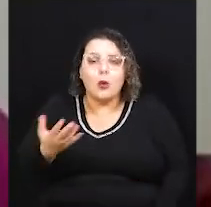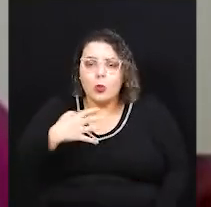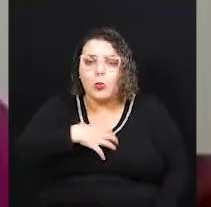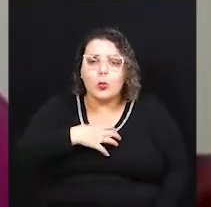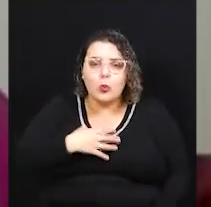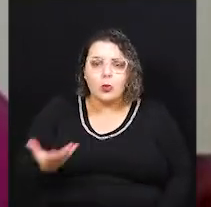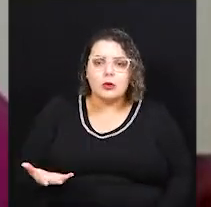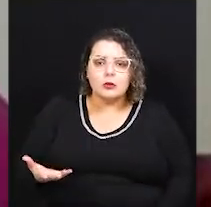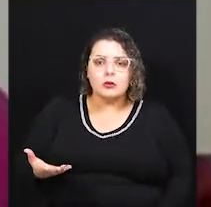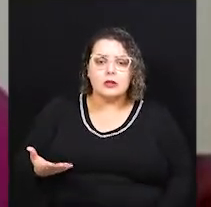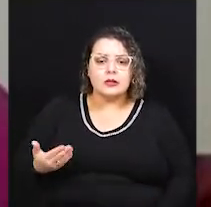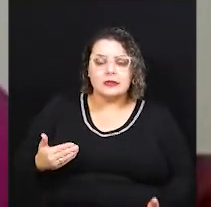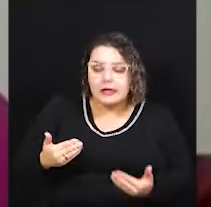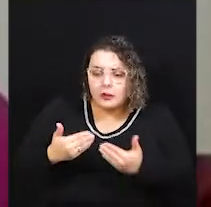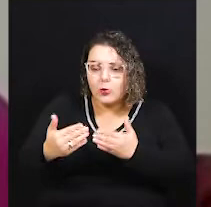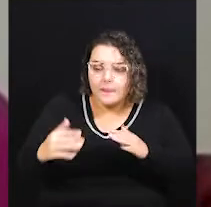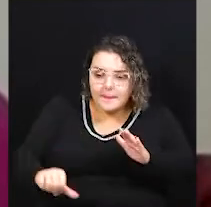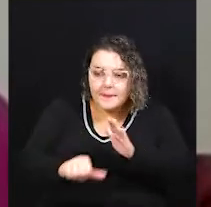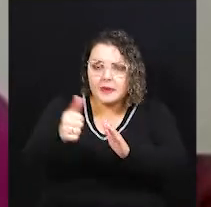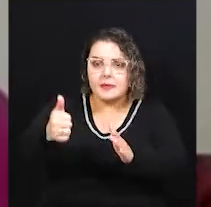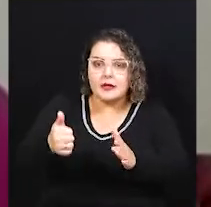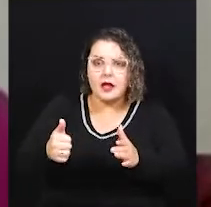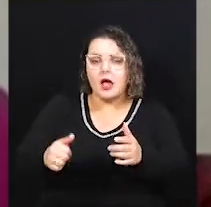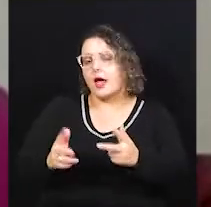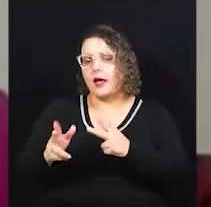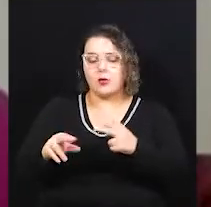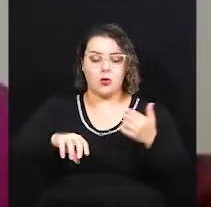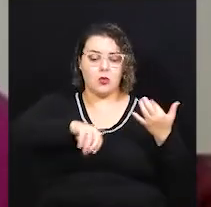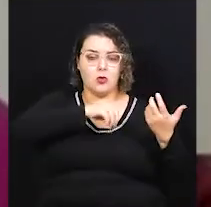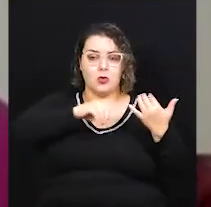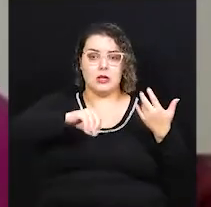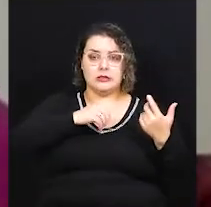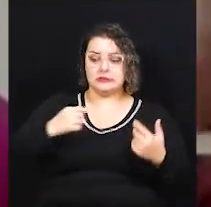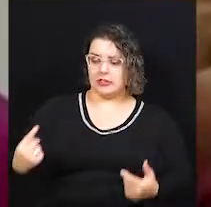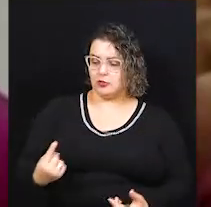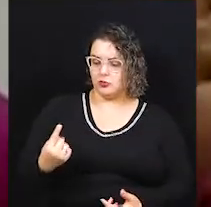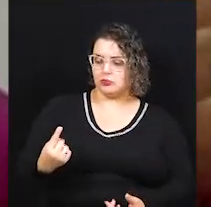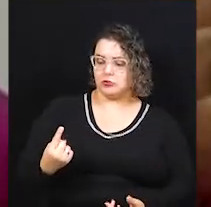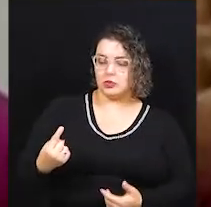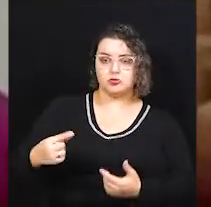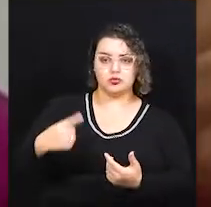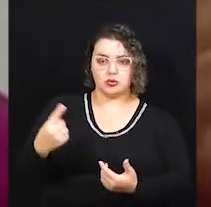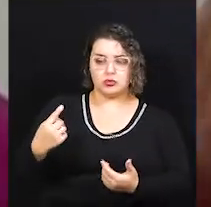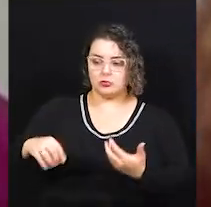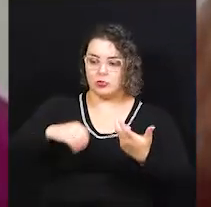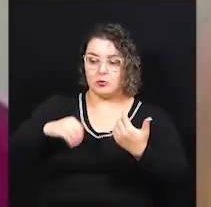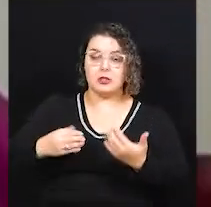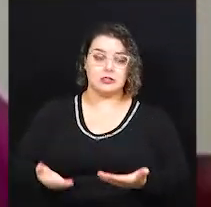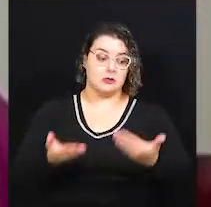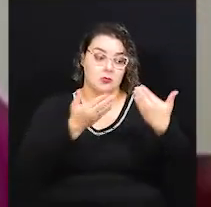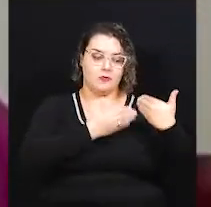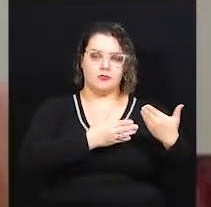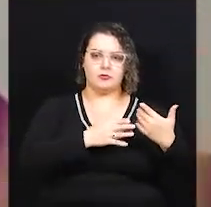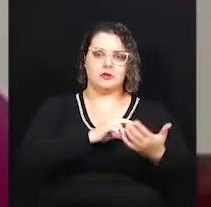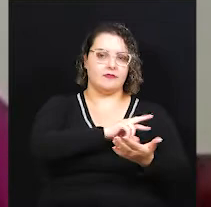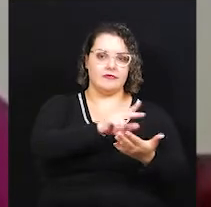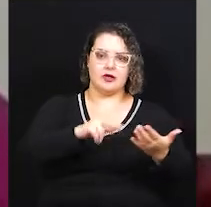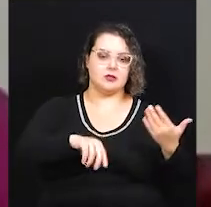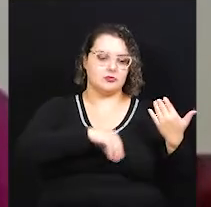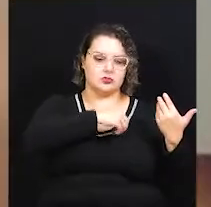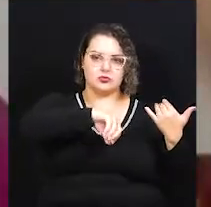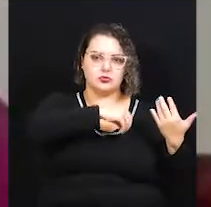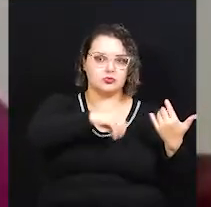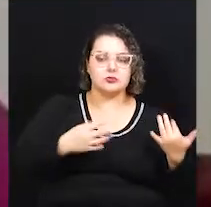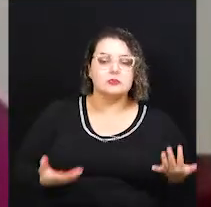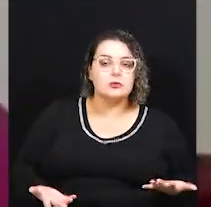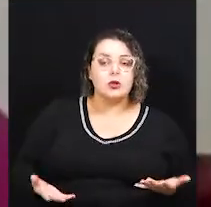frente, mas tem outros de fundo, que nem uma orquestra, né? Você põe um em solo, mas tem uma orquestra inteira tocando atrás. E ali vai estar tudo, todos